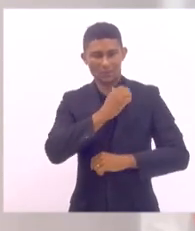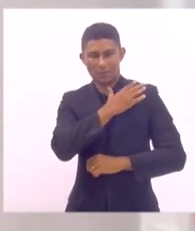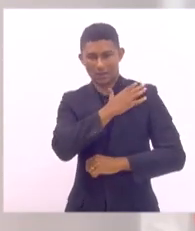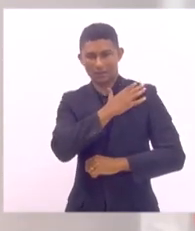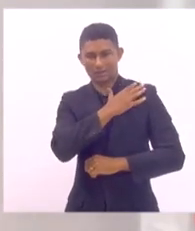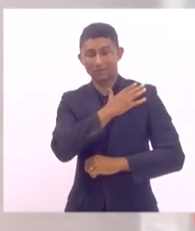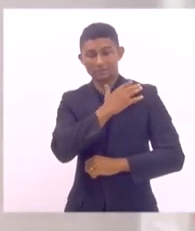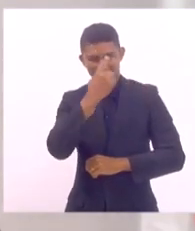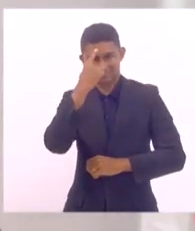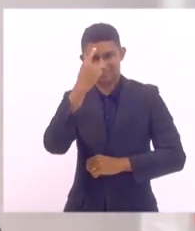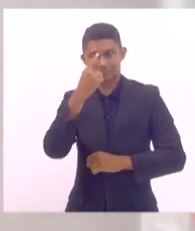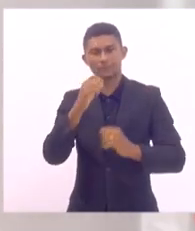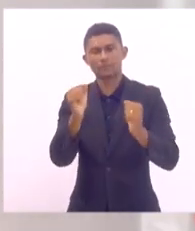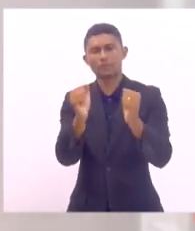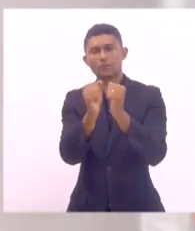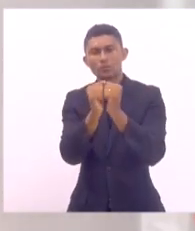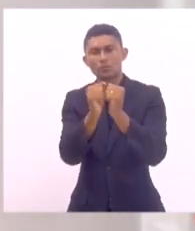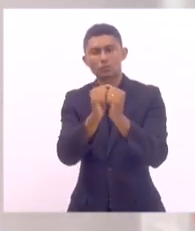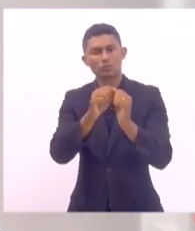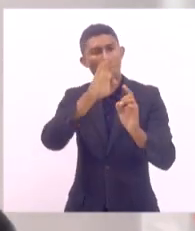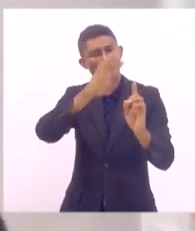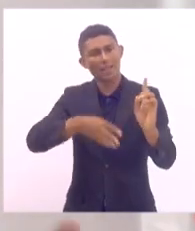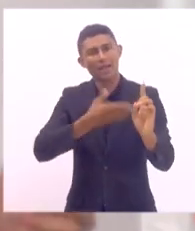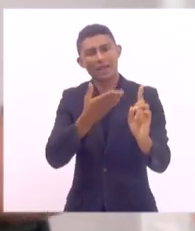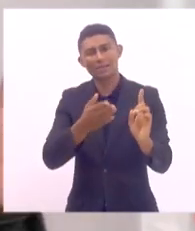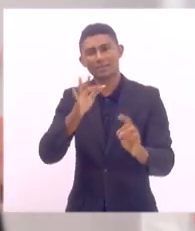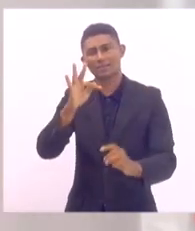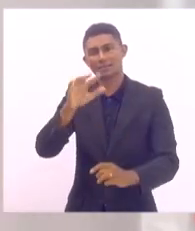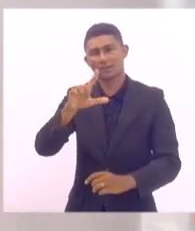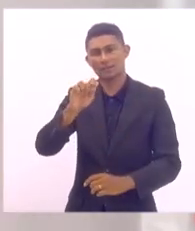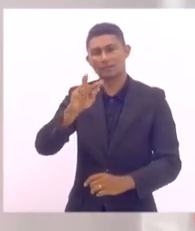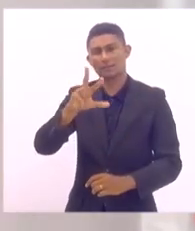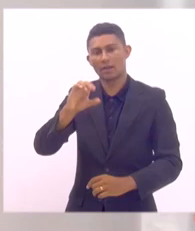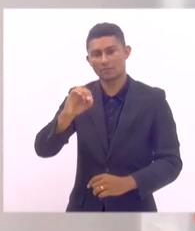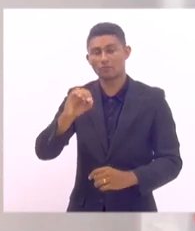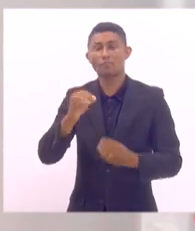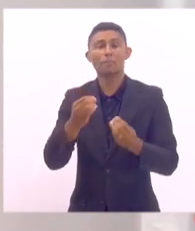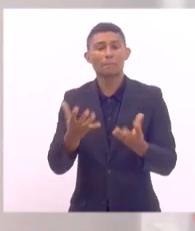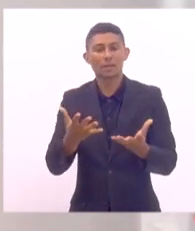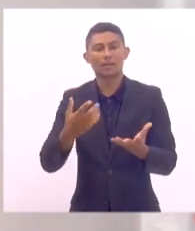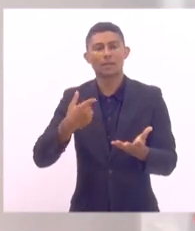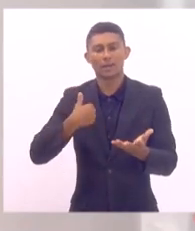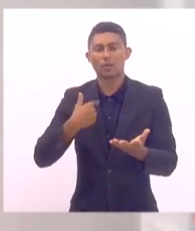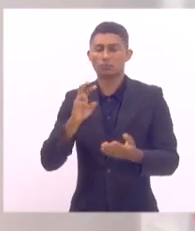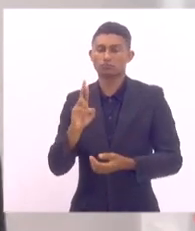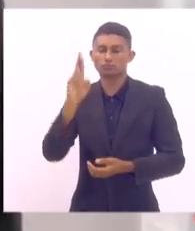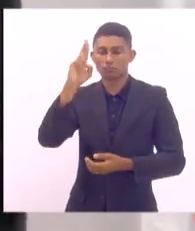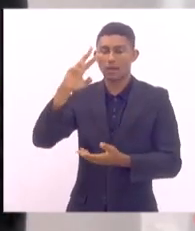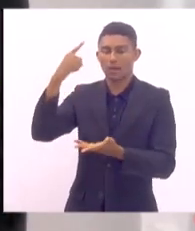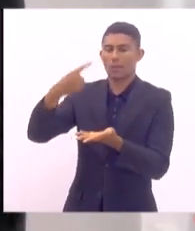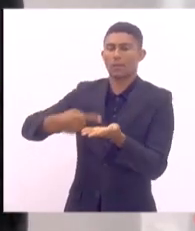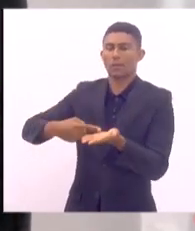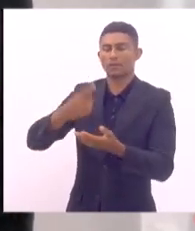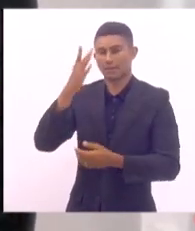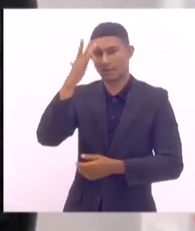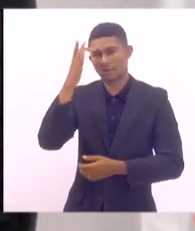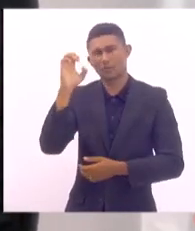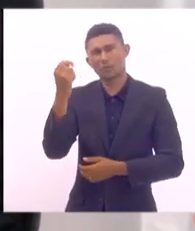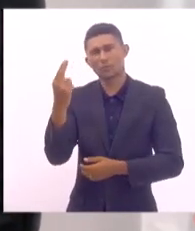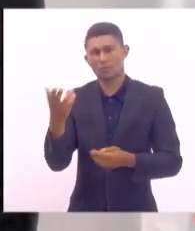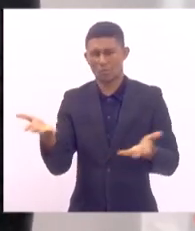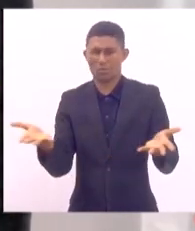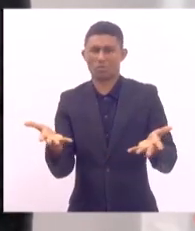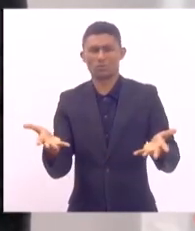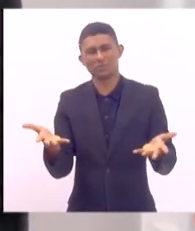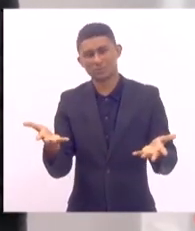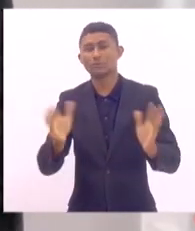salvo engano, com umas homenagens do Flávio Serafini, justamente para eu conduzir o acordo. Amanhã, ou hoje, não sei.